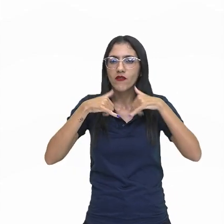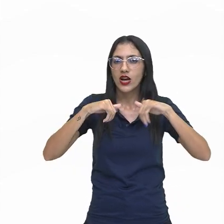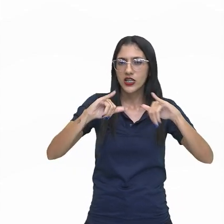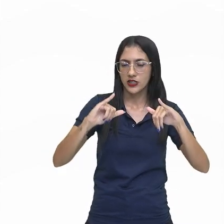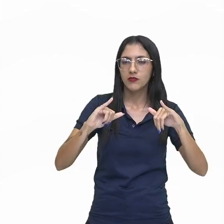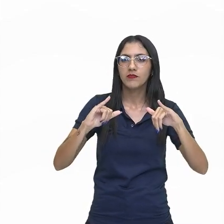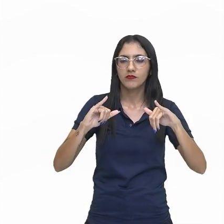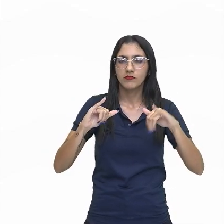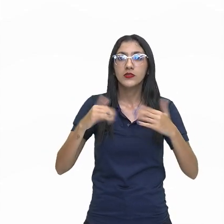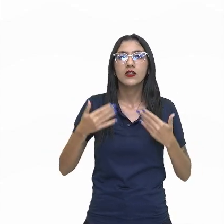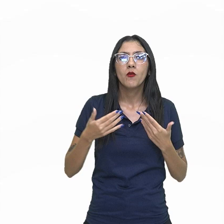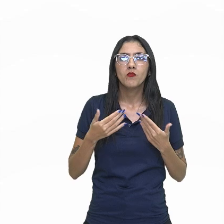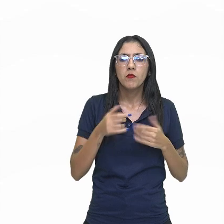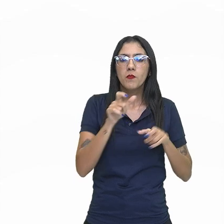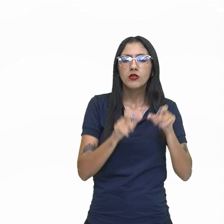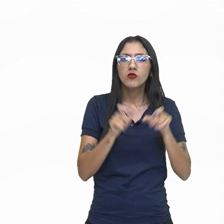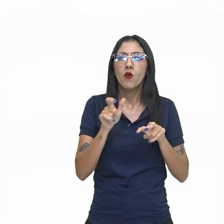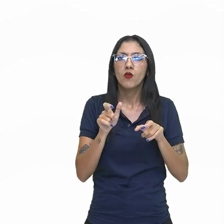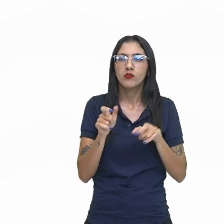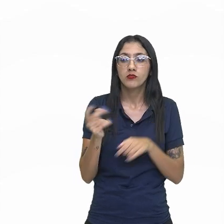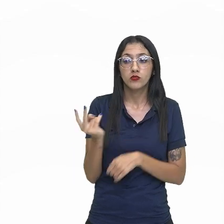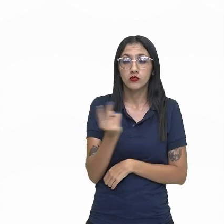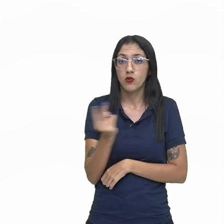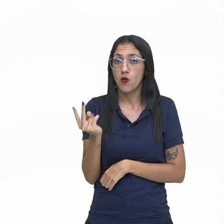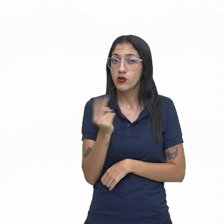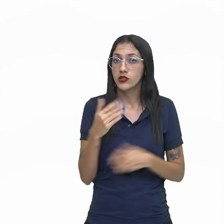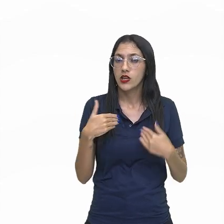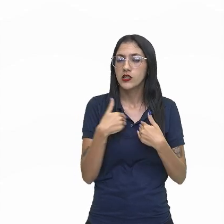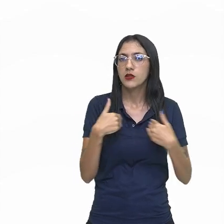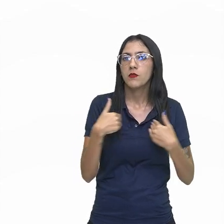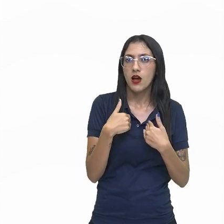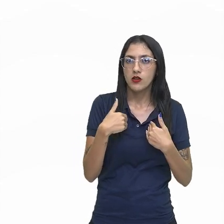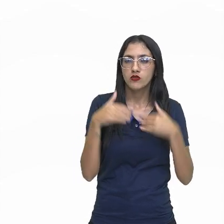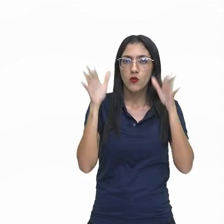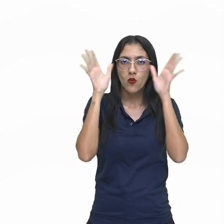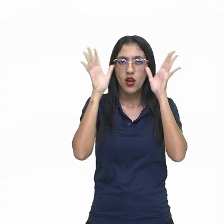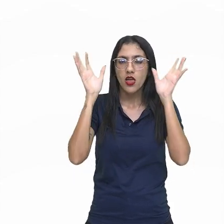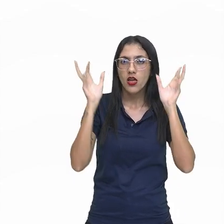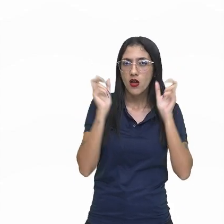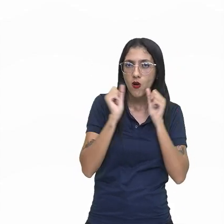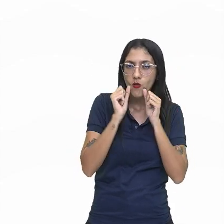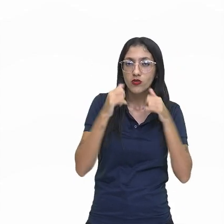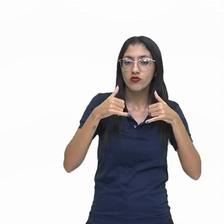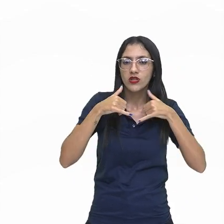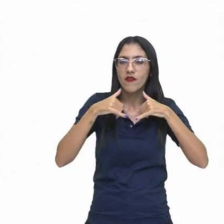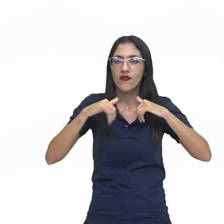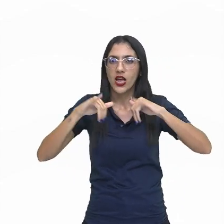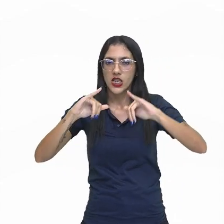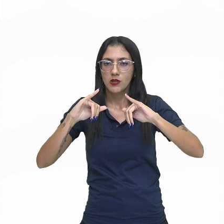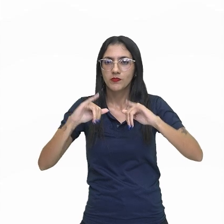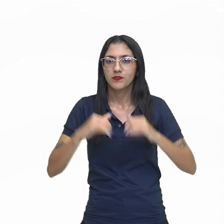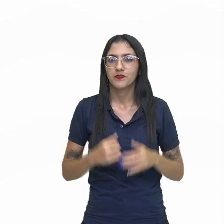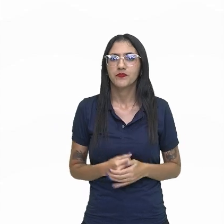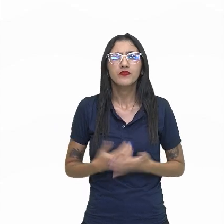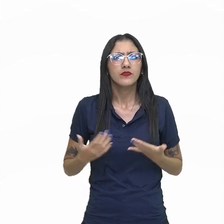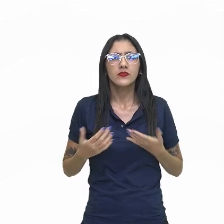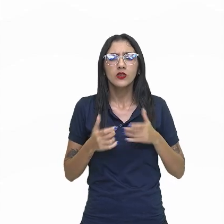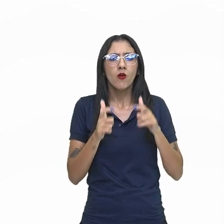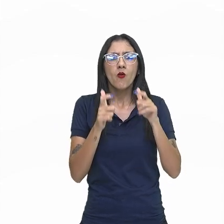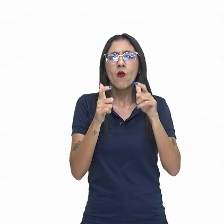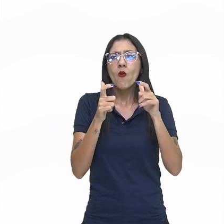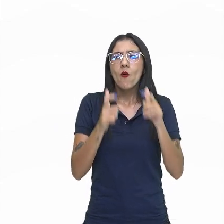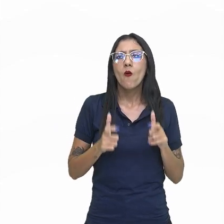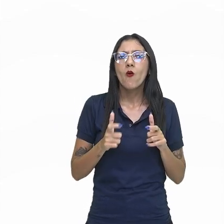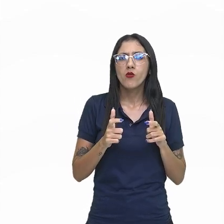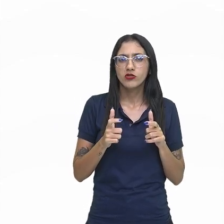quem é que está participando? Leão e javali, personagens. onde o lugar, o